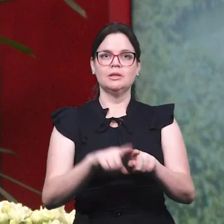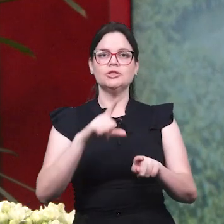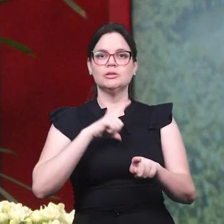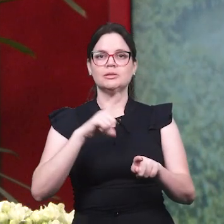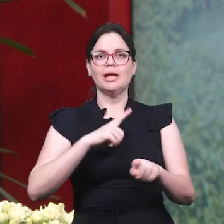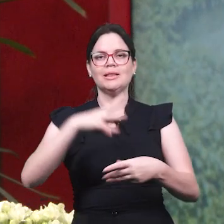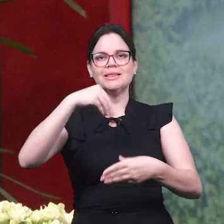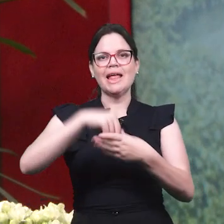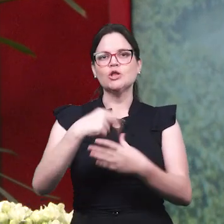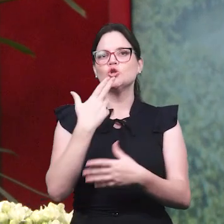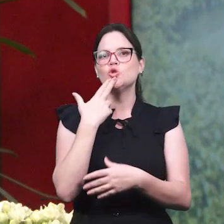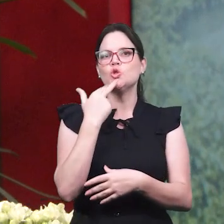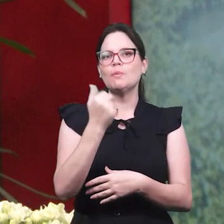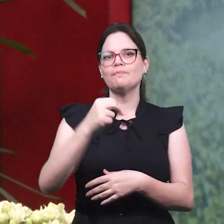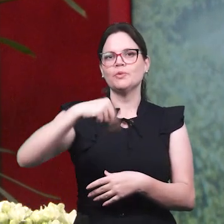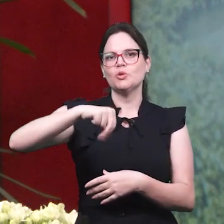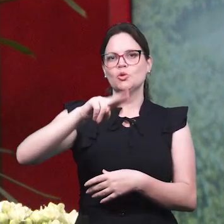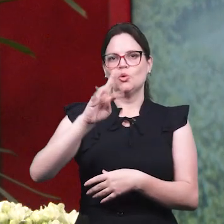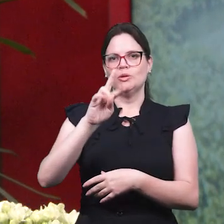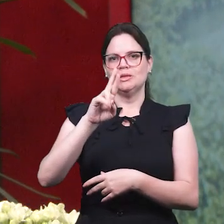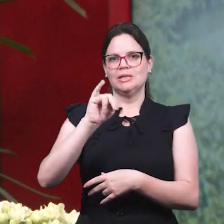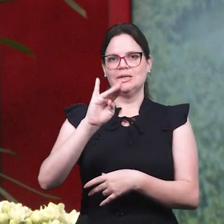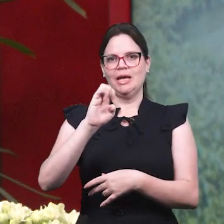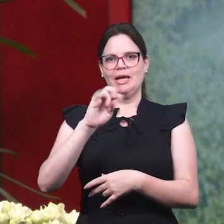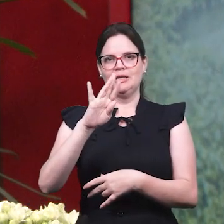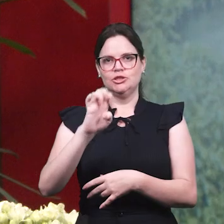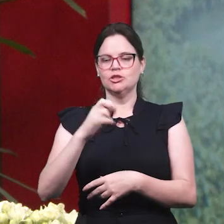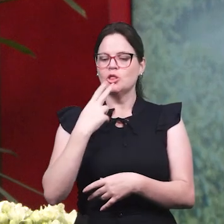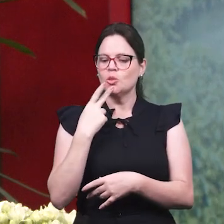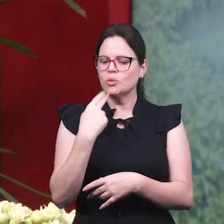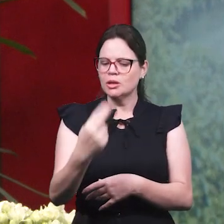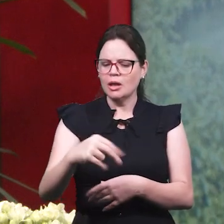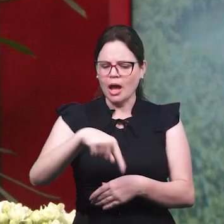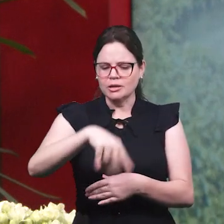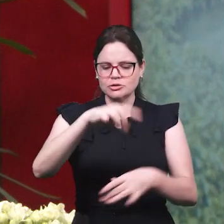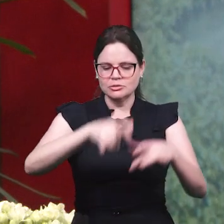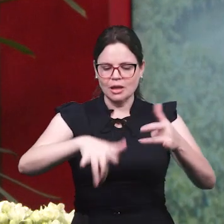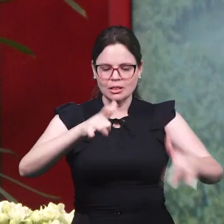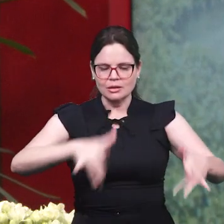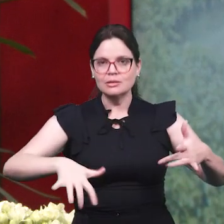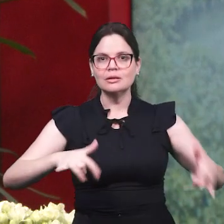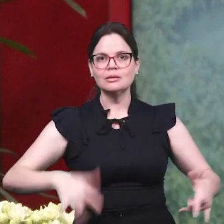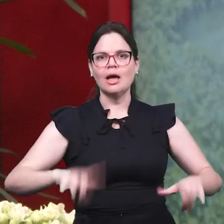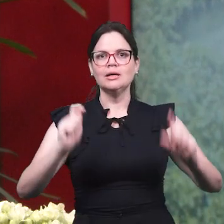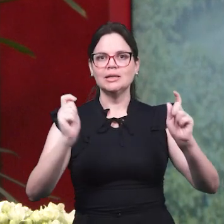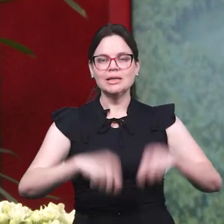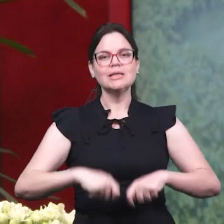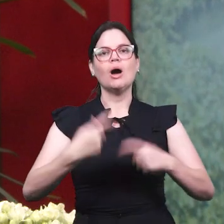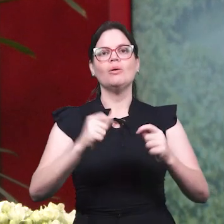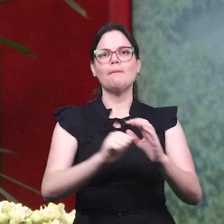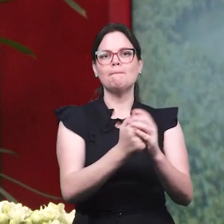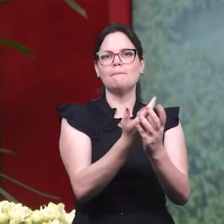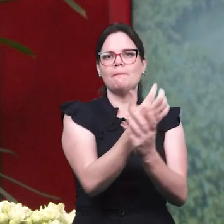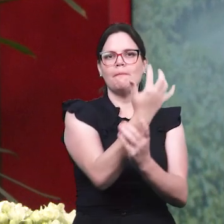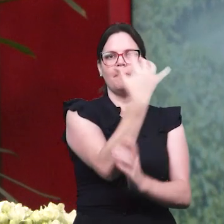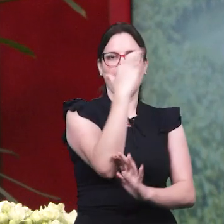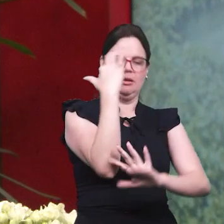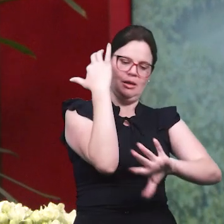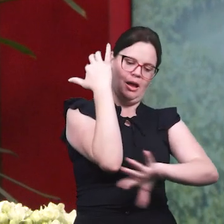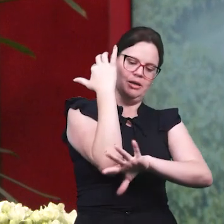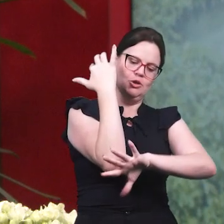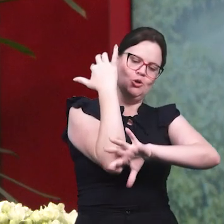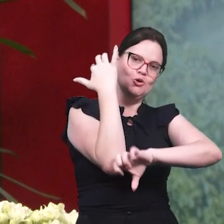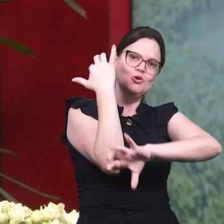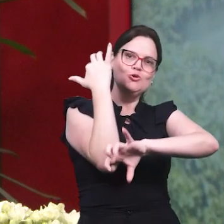de nutrientes essenciais para o crescimento e desenvolvimento de plantas, de forma também que não seja um ambiente poluído,